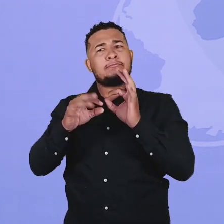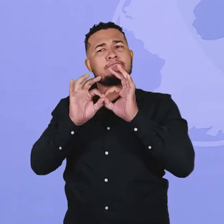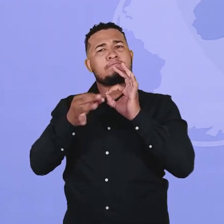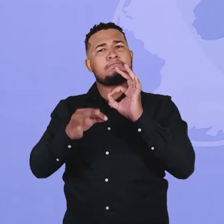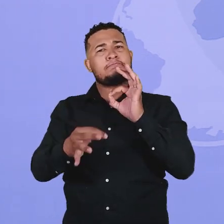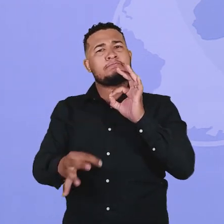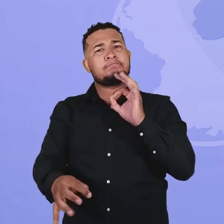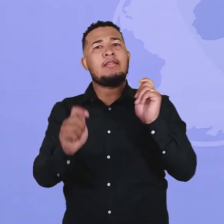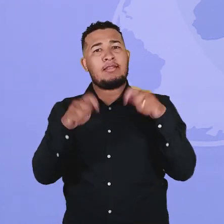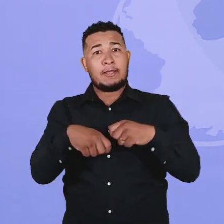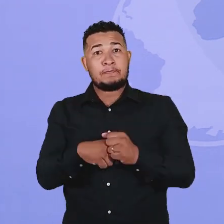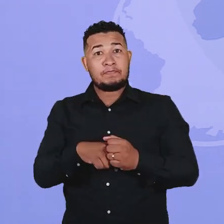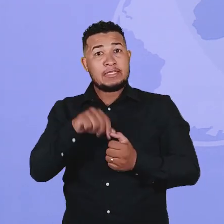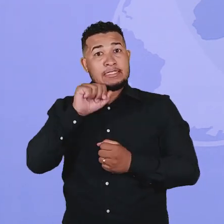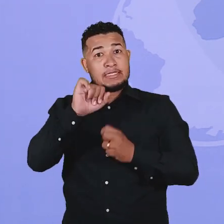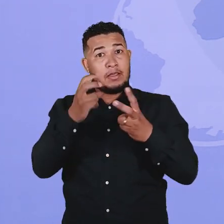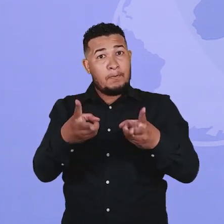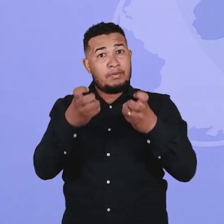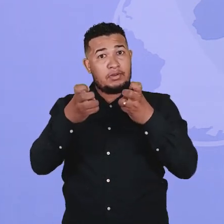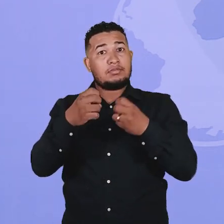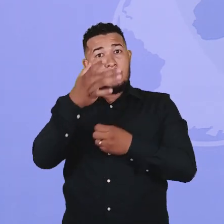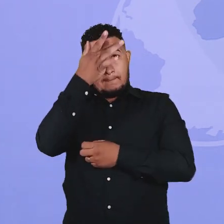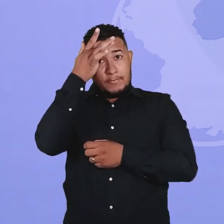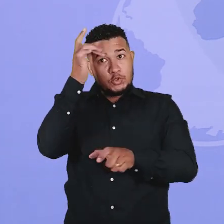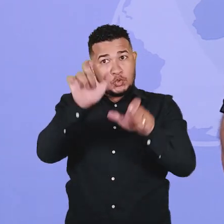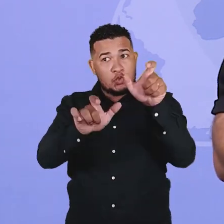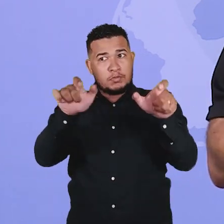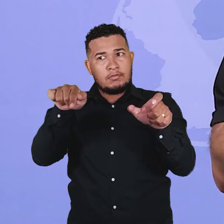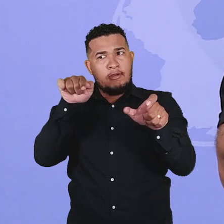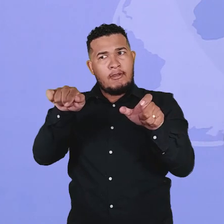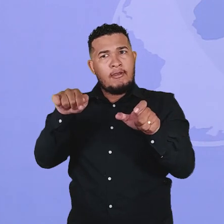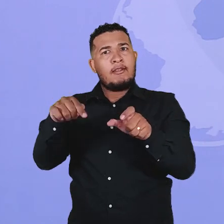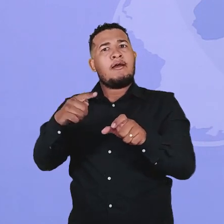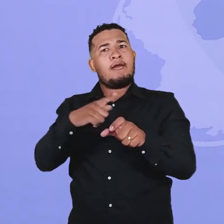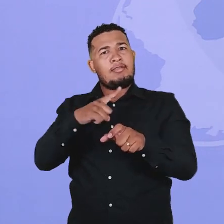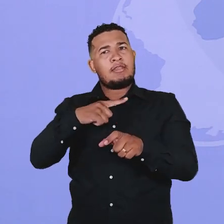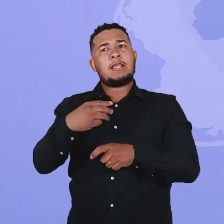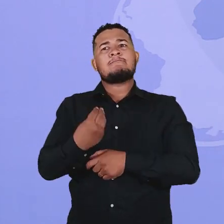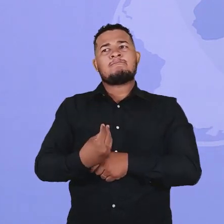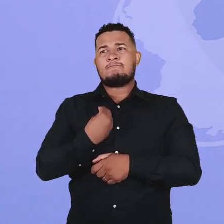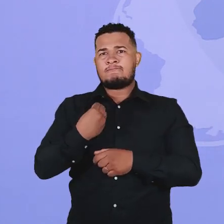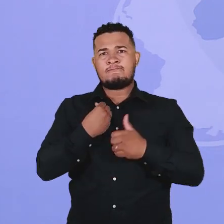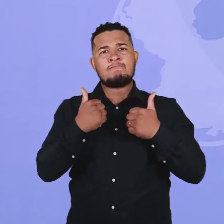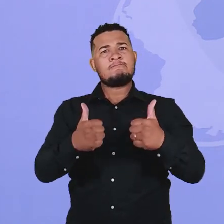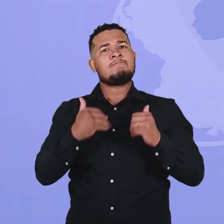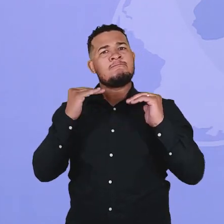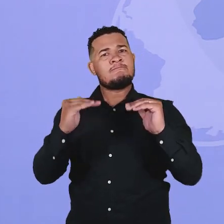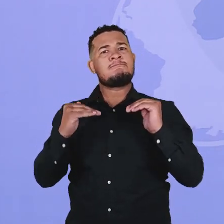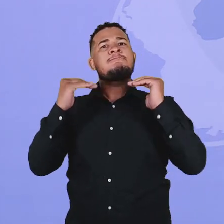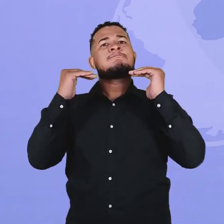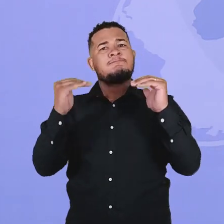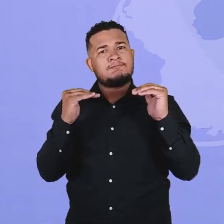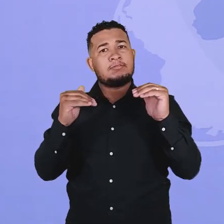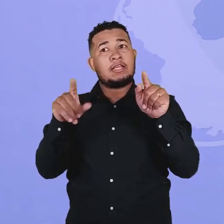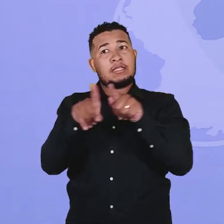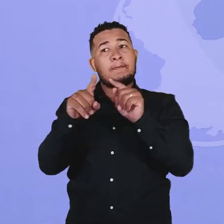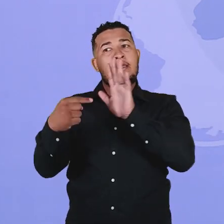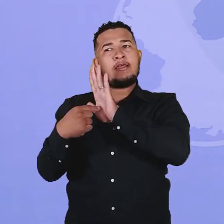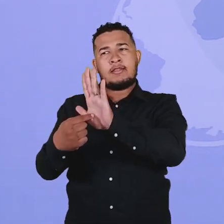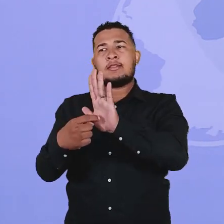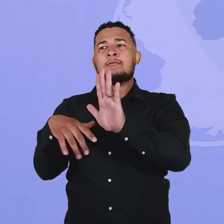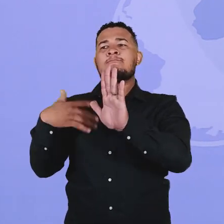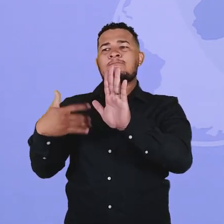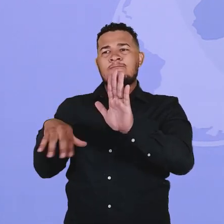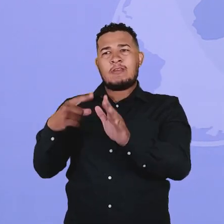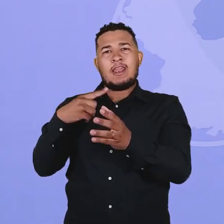bem extenso. Quando você observa uma pessoa que ela é bem-sucedida, que ela apresenta